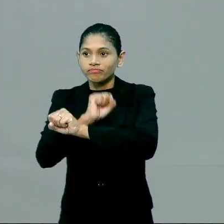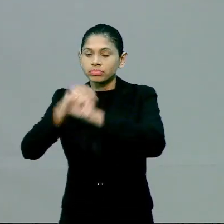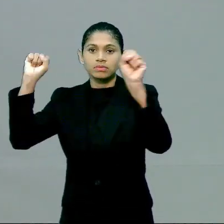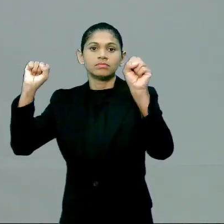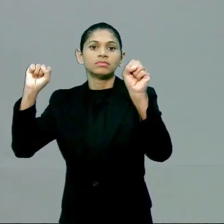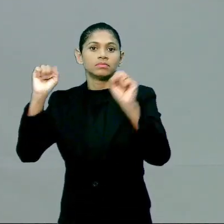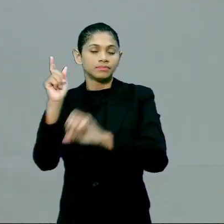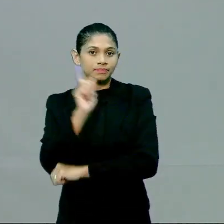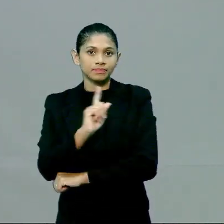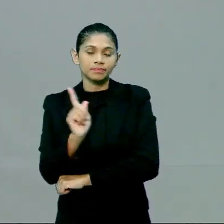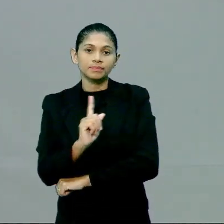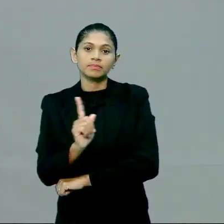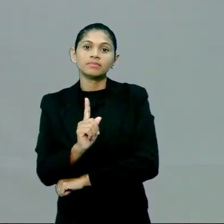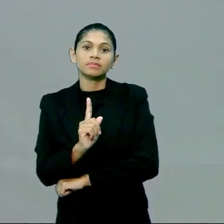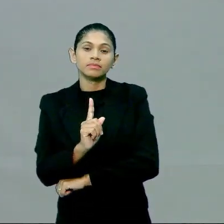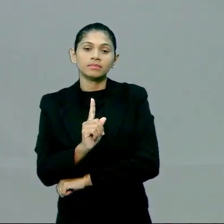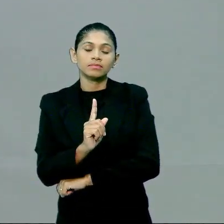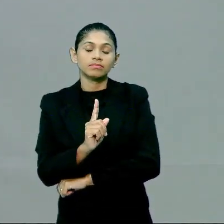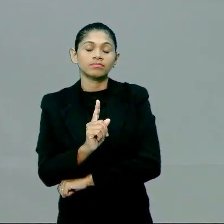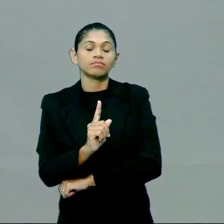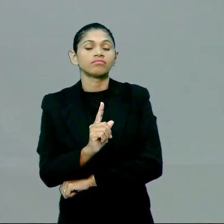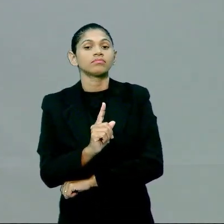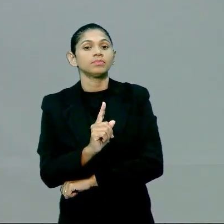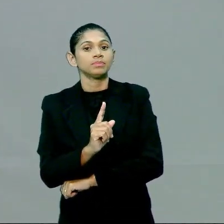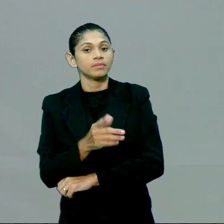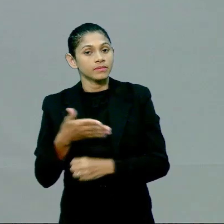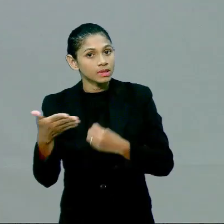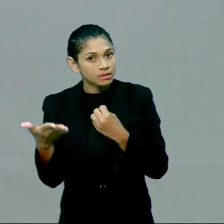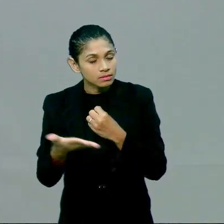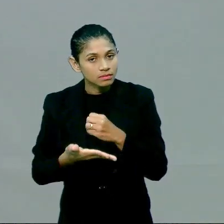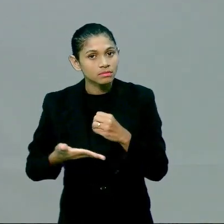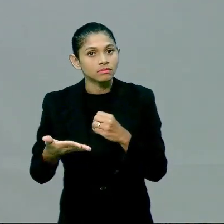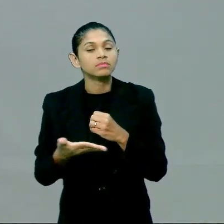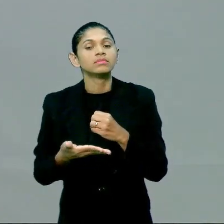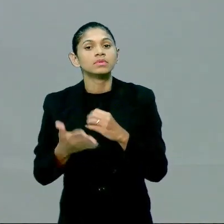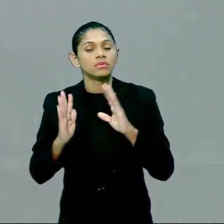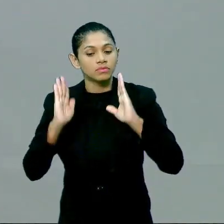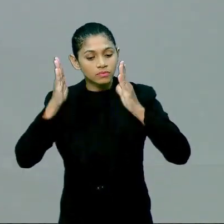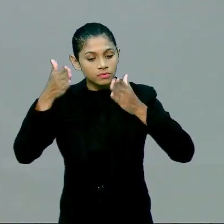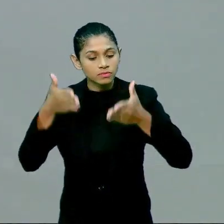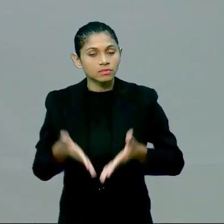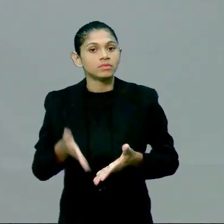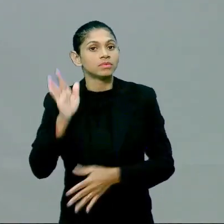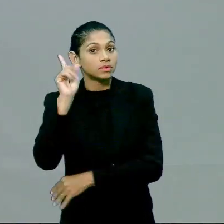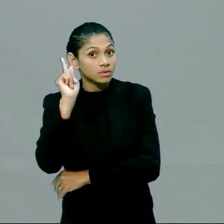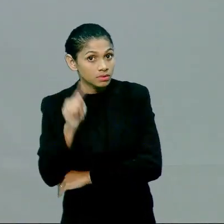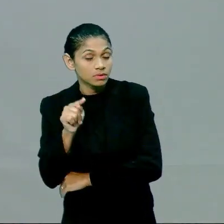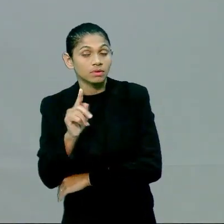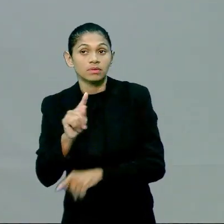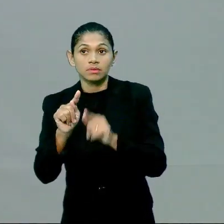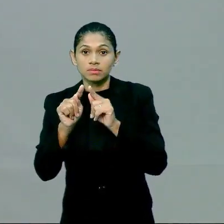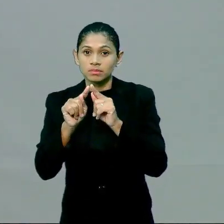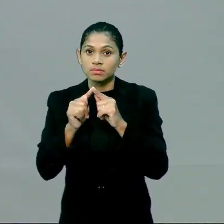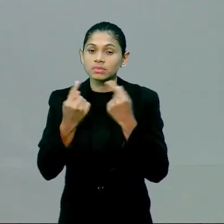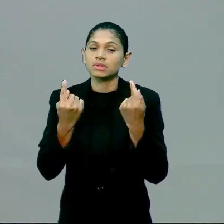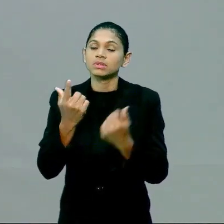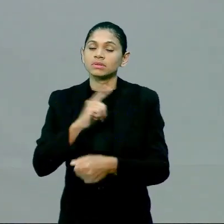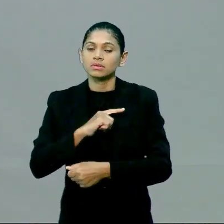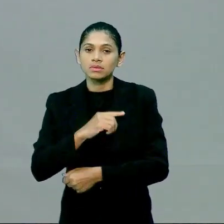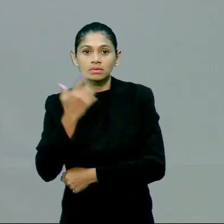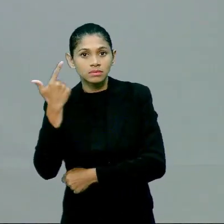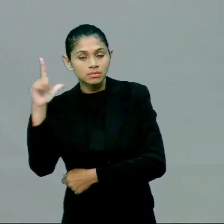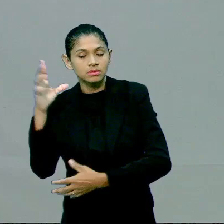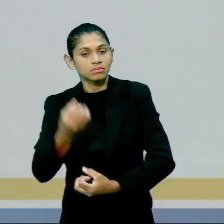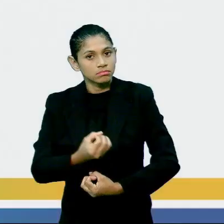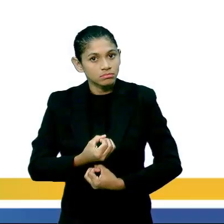abolicionista, como eu trouxe para vocês, embora o reconhecimento e a ênfase da produção literária dele seja essa, tá? Vamos lá o que a